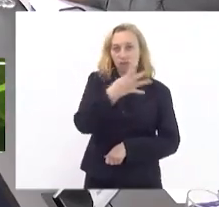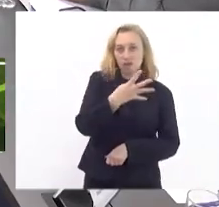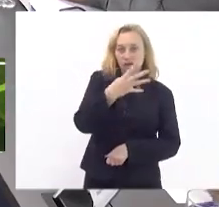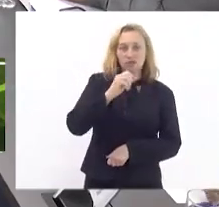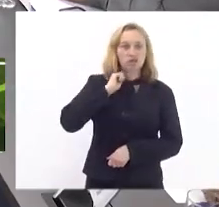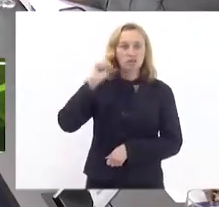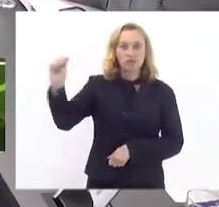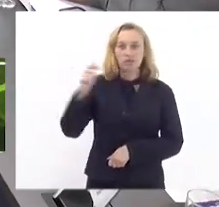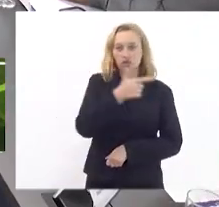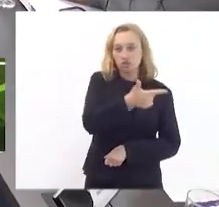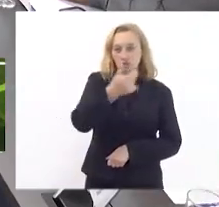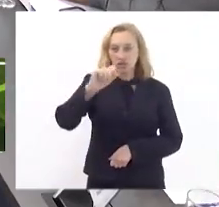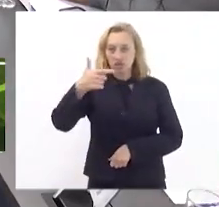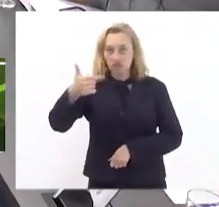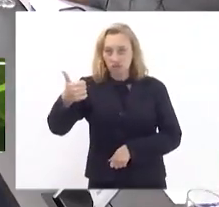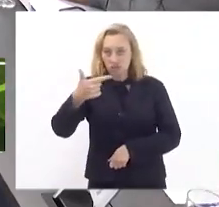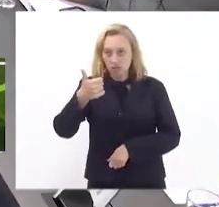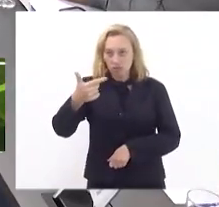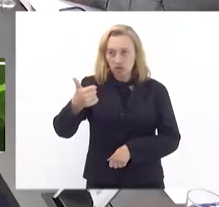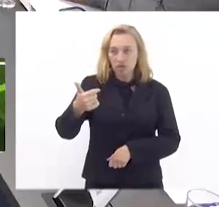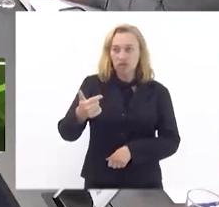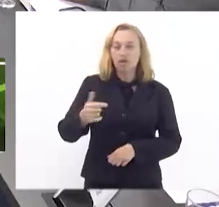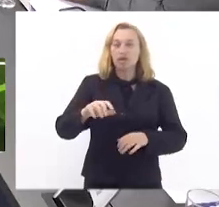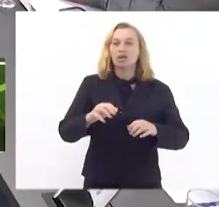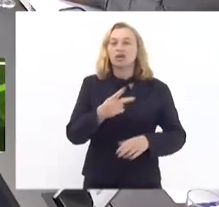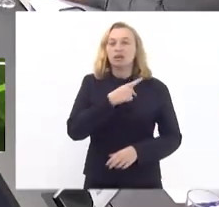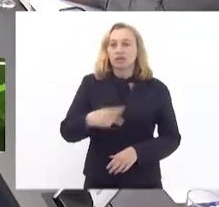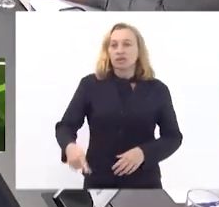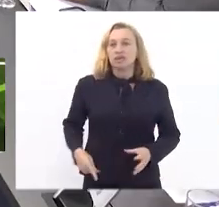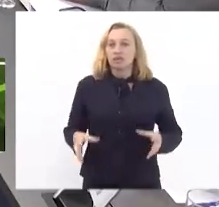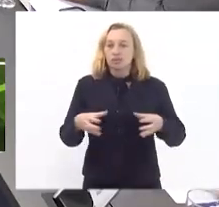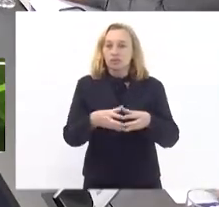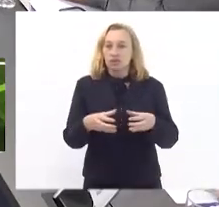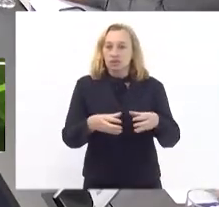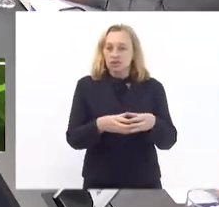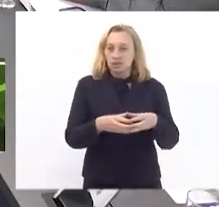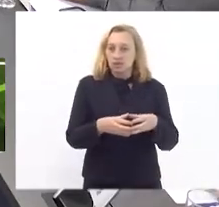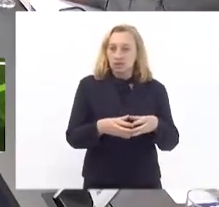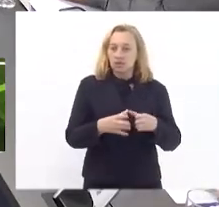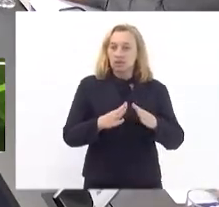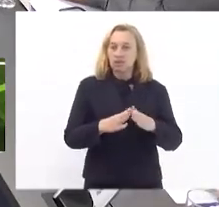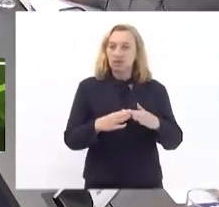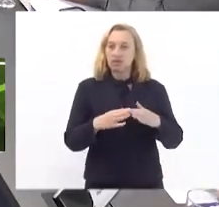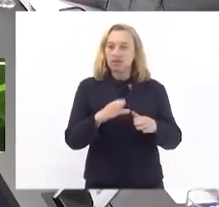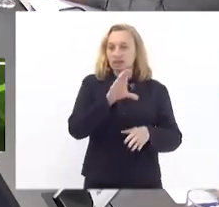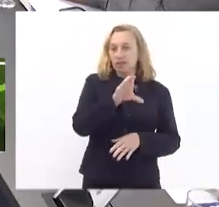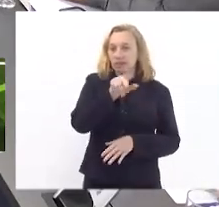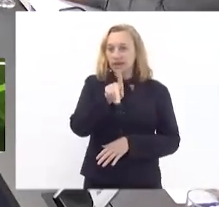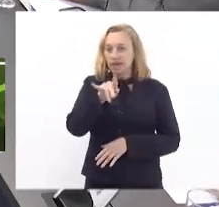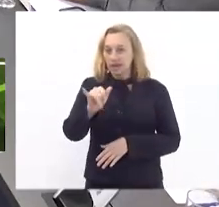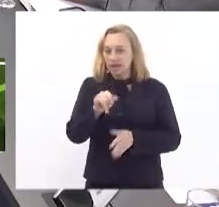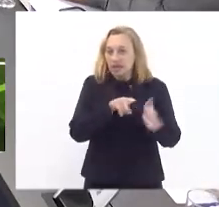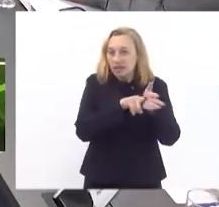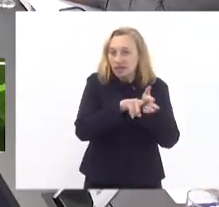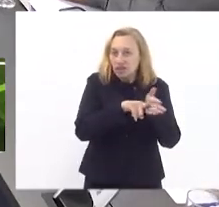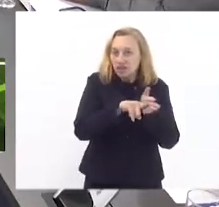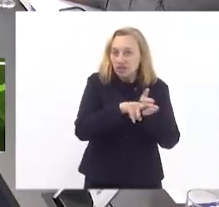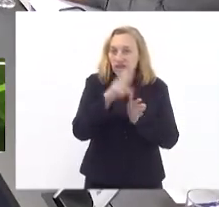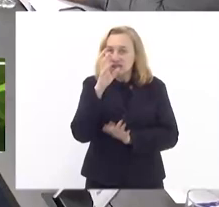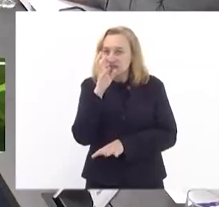2002 na condição de presidente da Comissão parlamentar de inquérito destinada a investigar denúncias